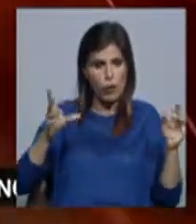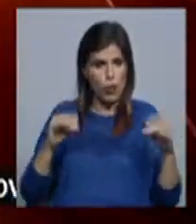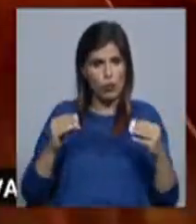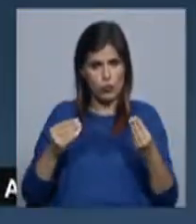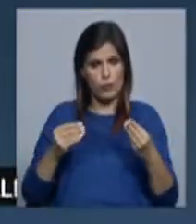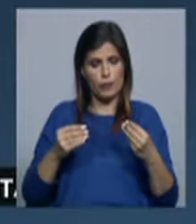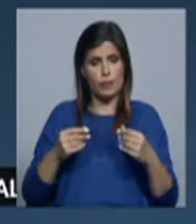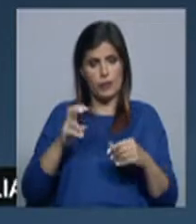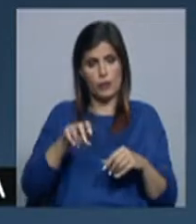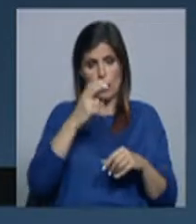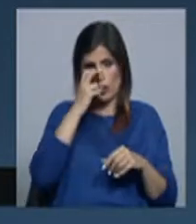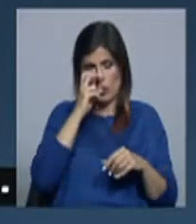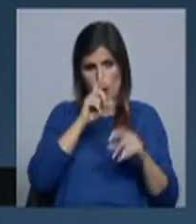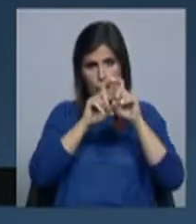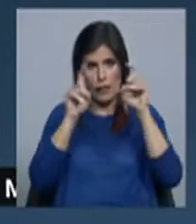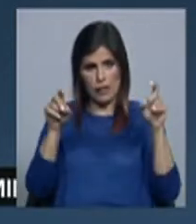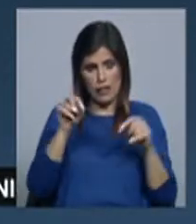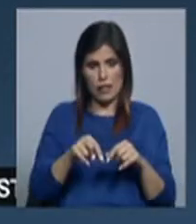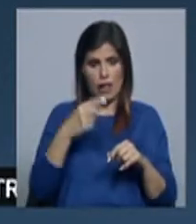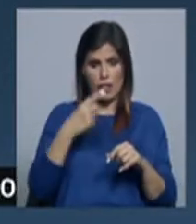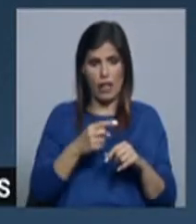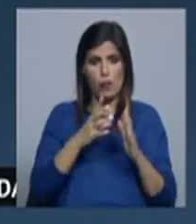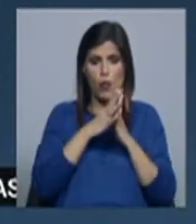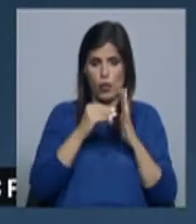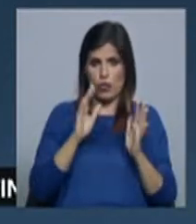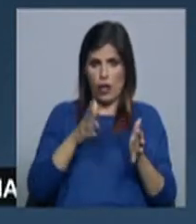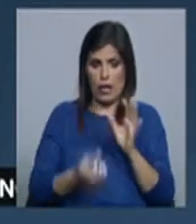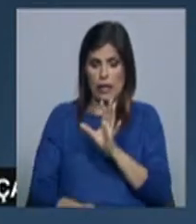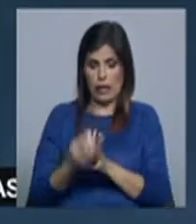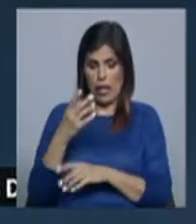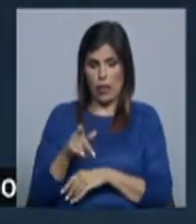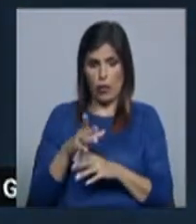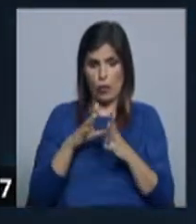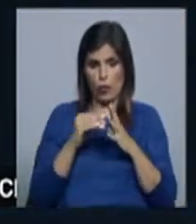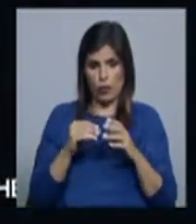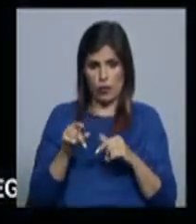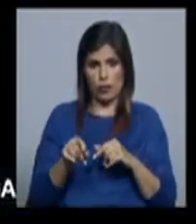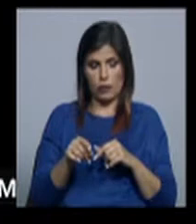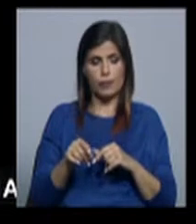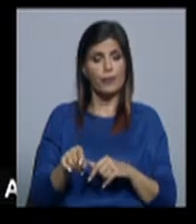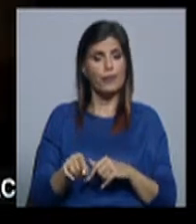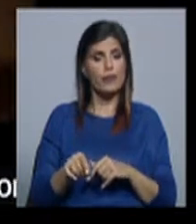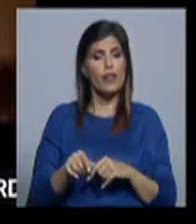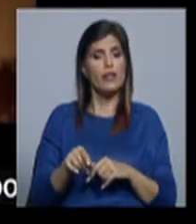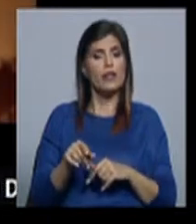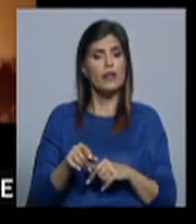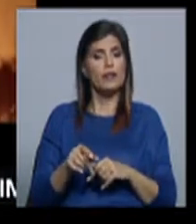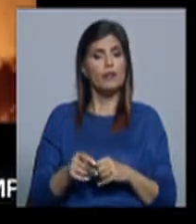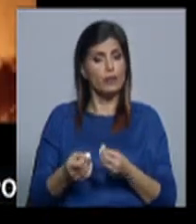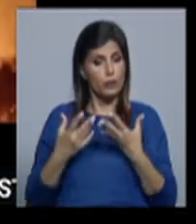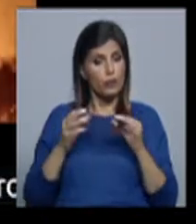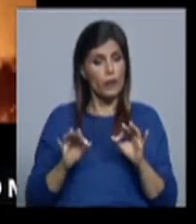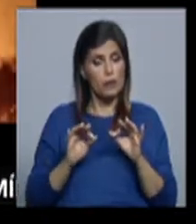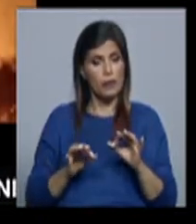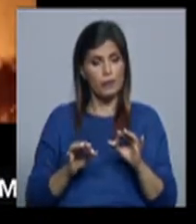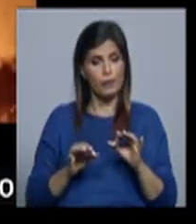curioso. Esta empresa já utilizou aquele protótipo, que foi criado um protótipo de habitat lunar da Lockheed Martin, olha, com resultados absolutamente